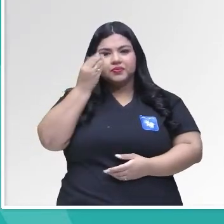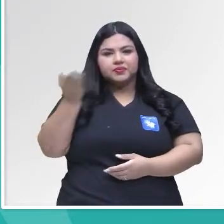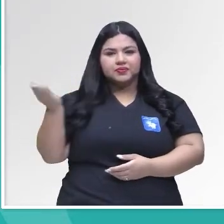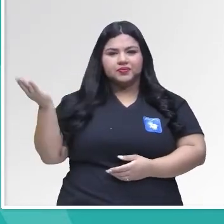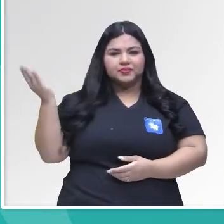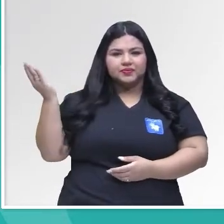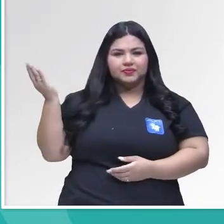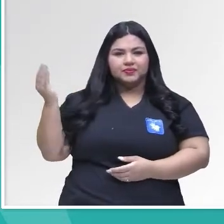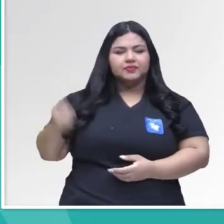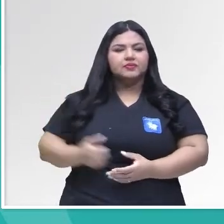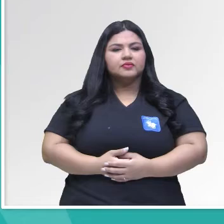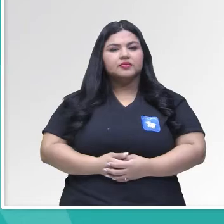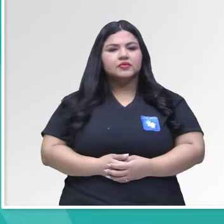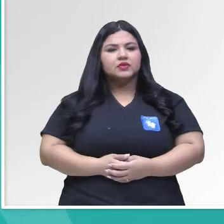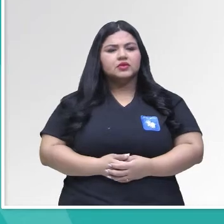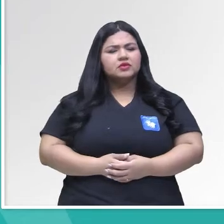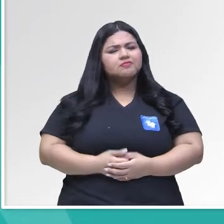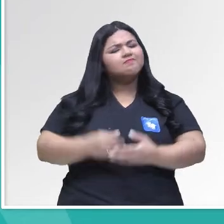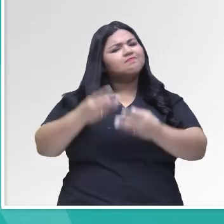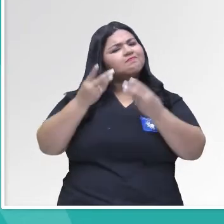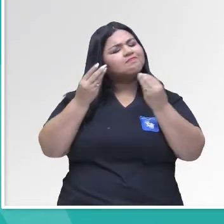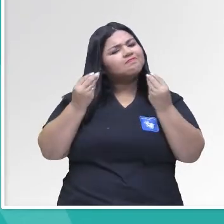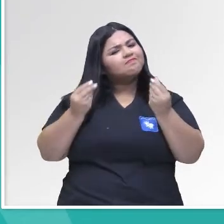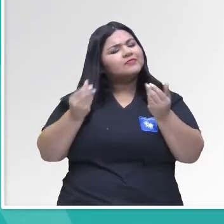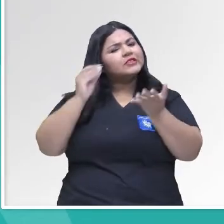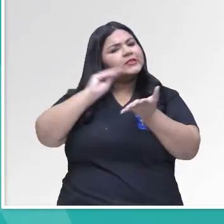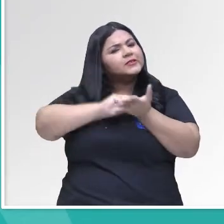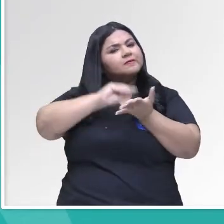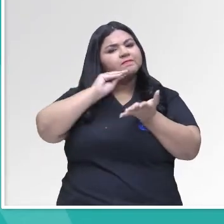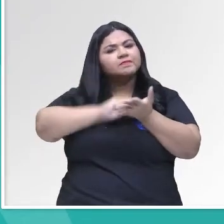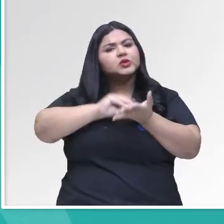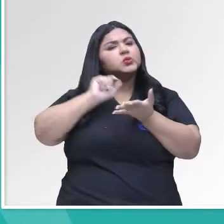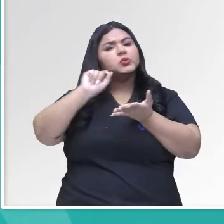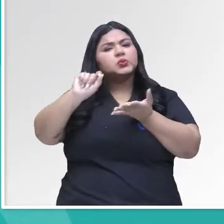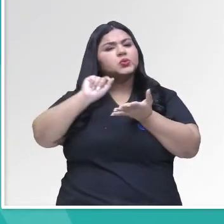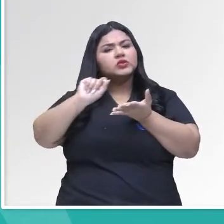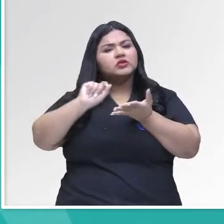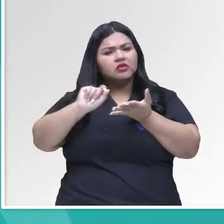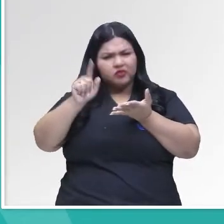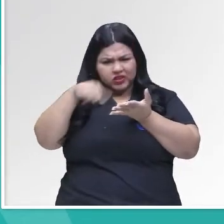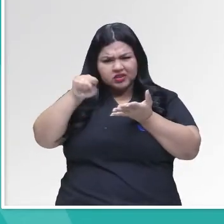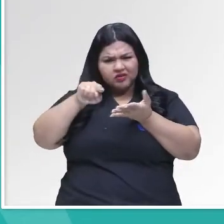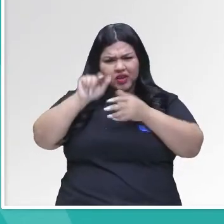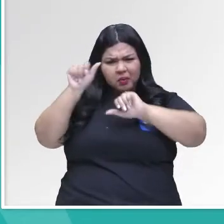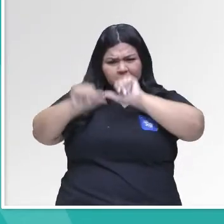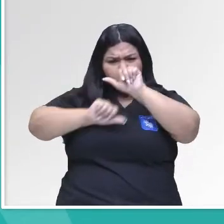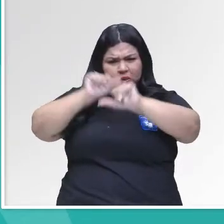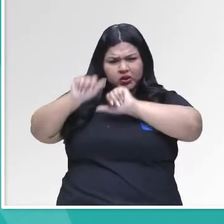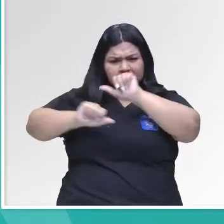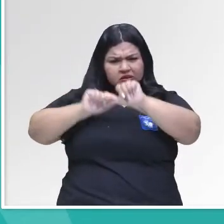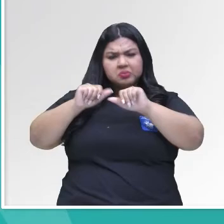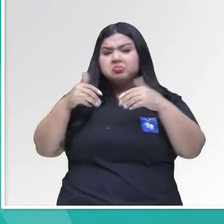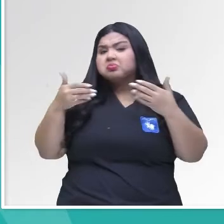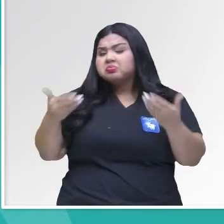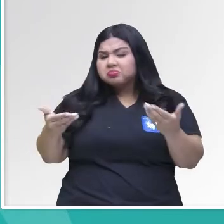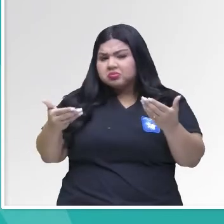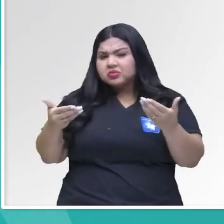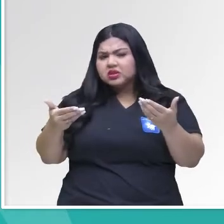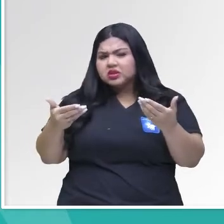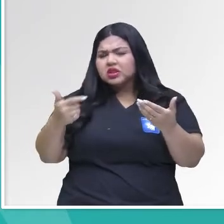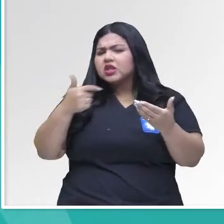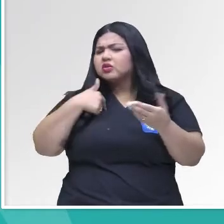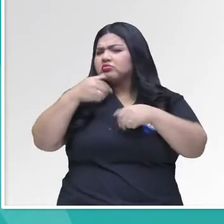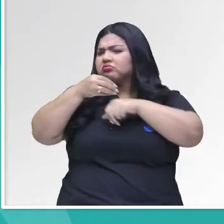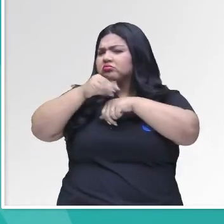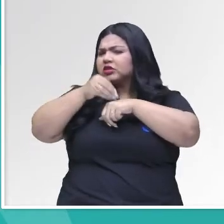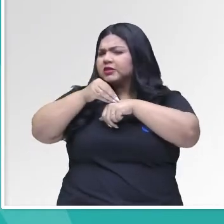texto. Parece que falta alguma coisa aí. Você faria alguma mudança aí? Eu estou sugerindo que